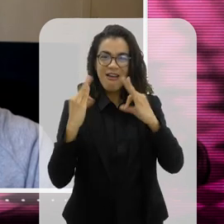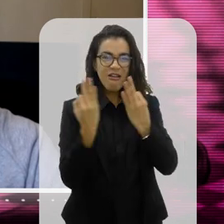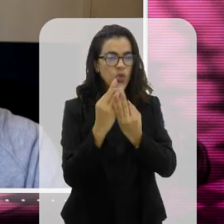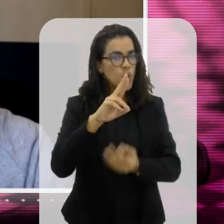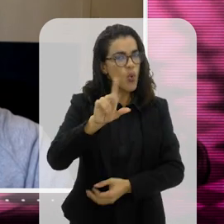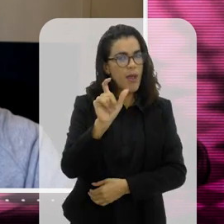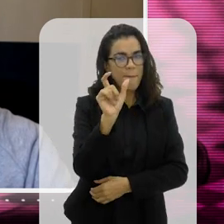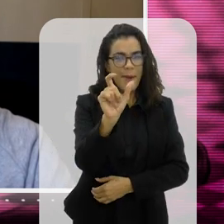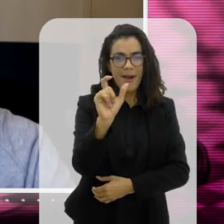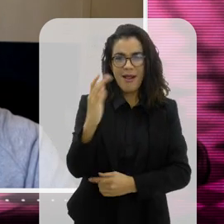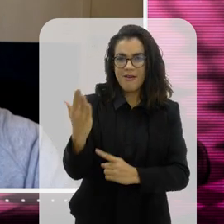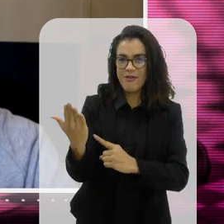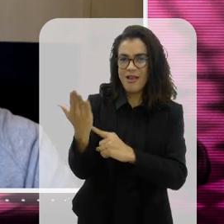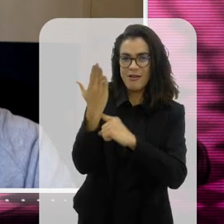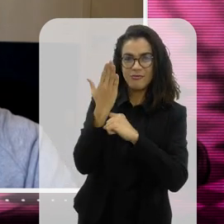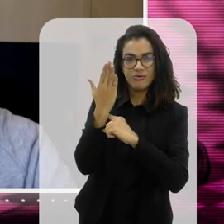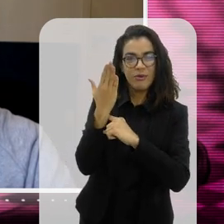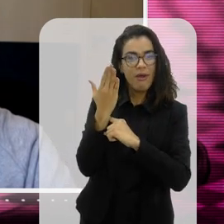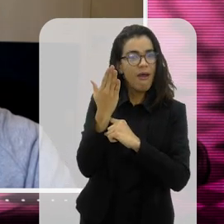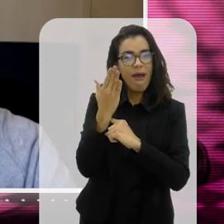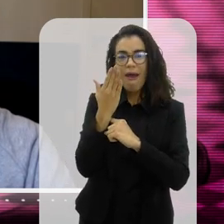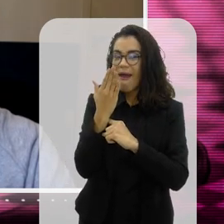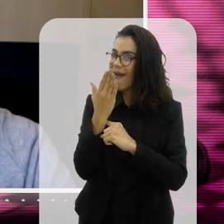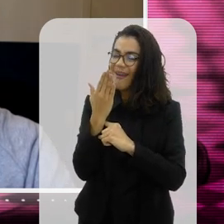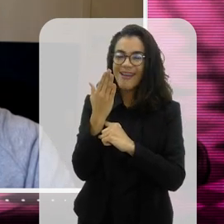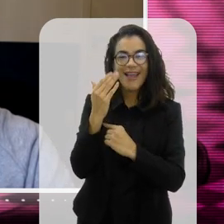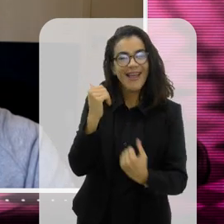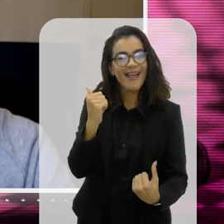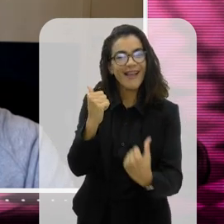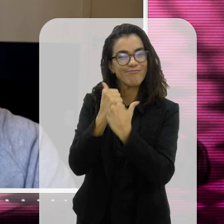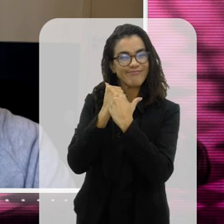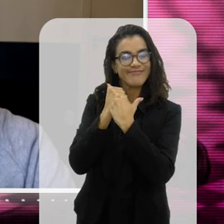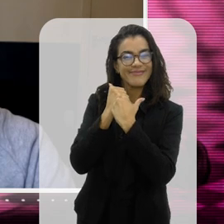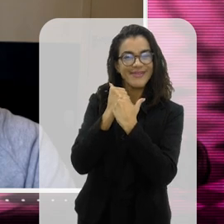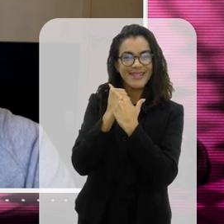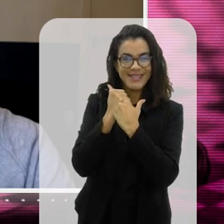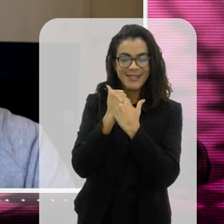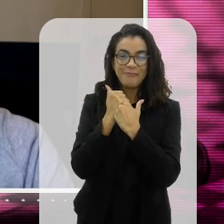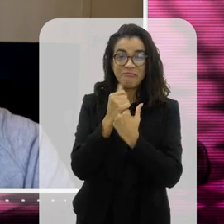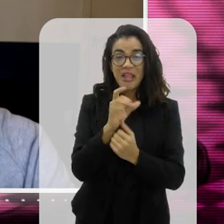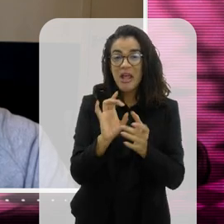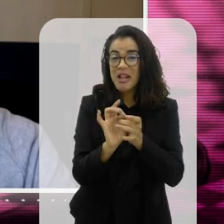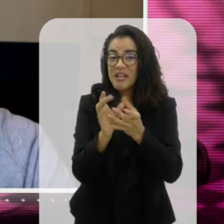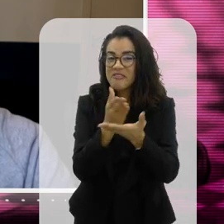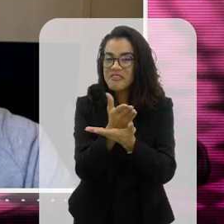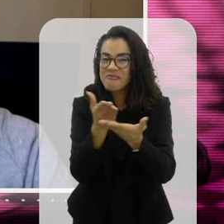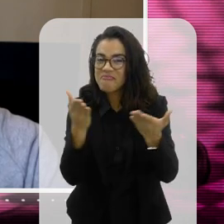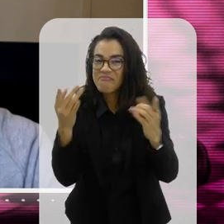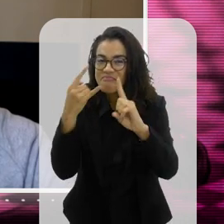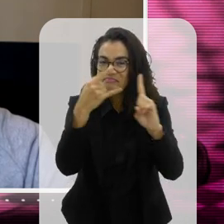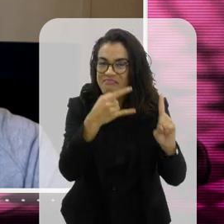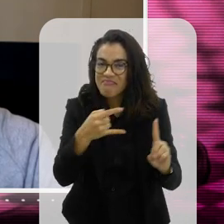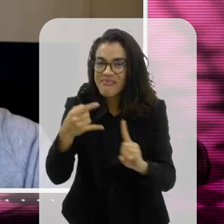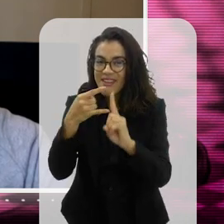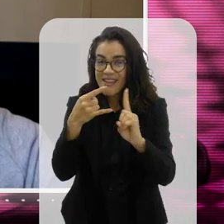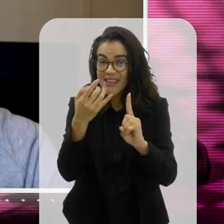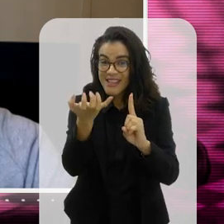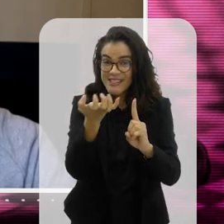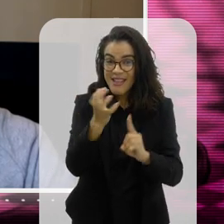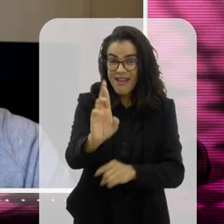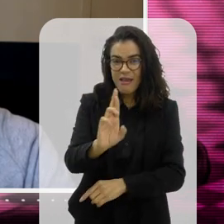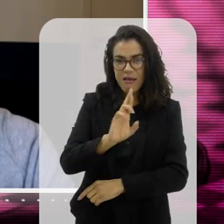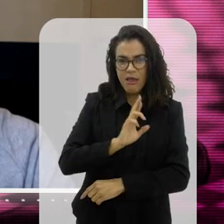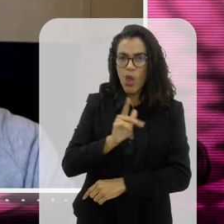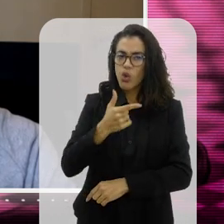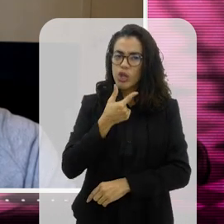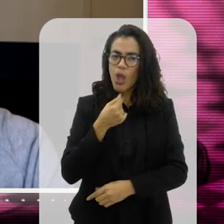uma família, então acho que não é ajuda. Acho que é missão dos dois. E aí eu queria deixar livre para quem quiser responder de que